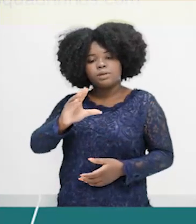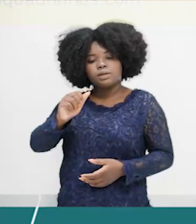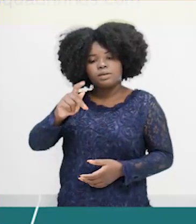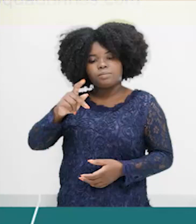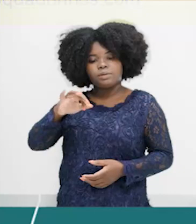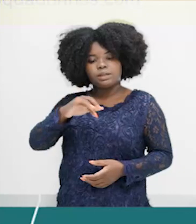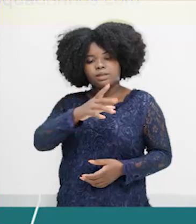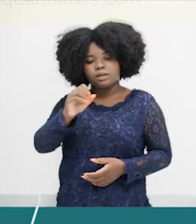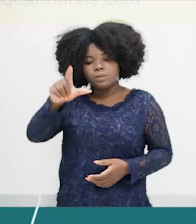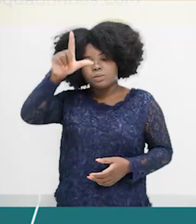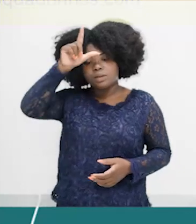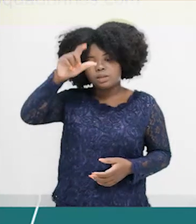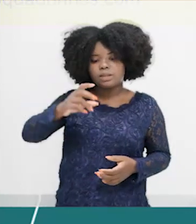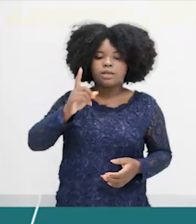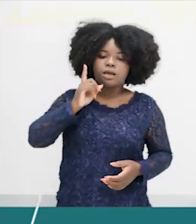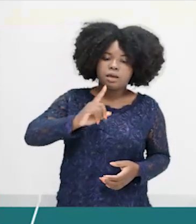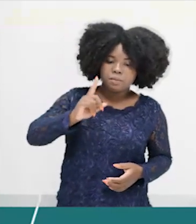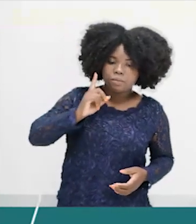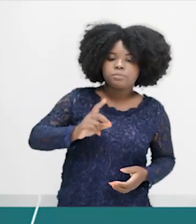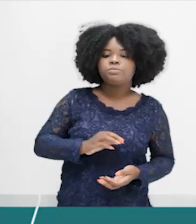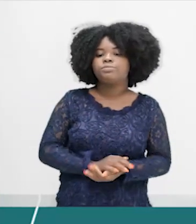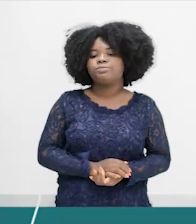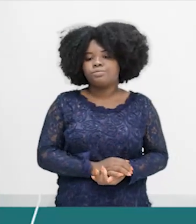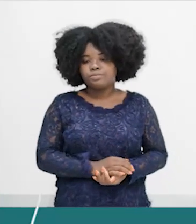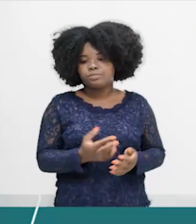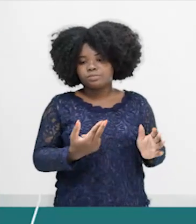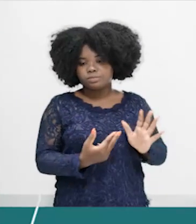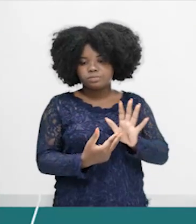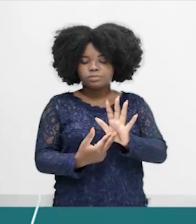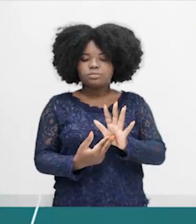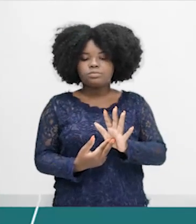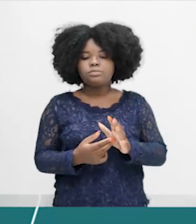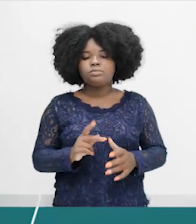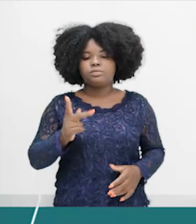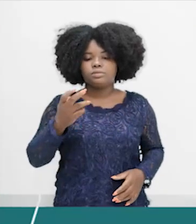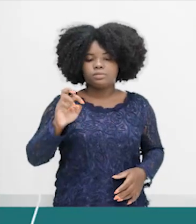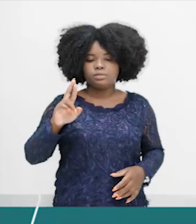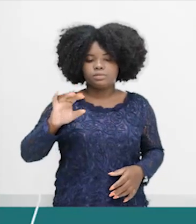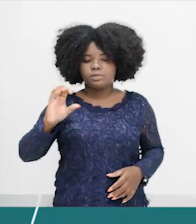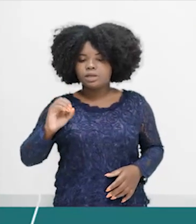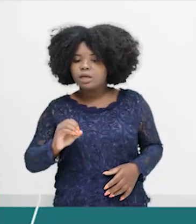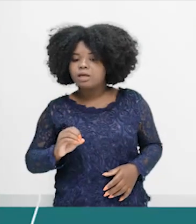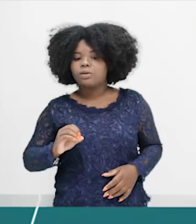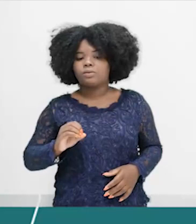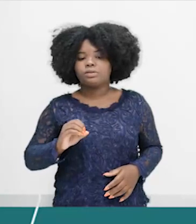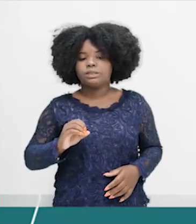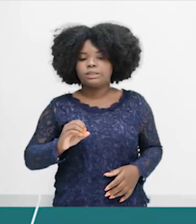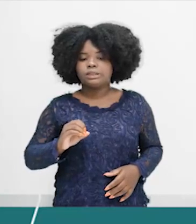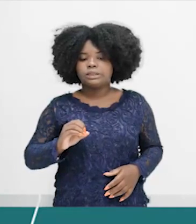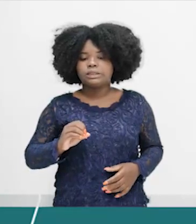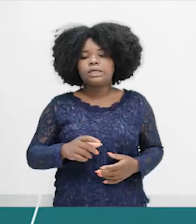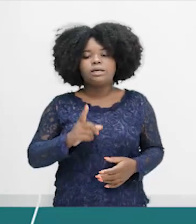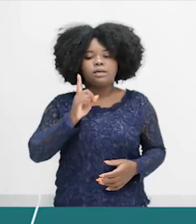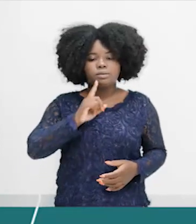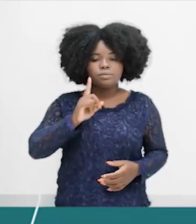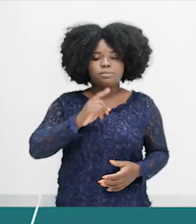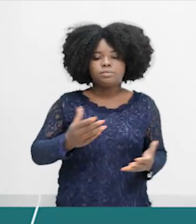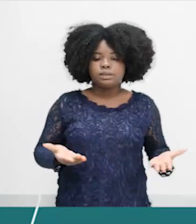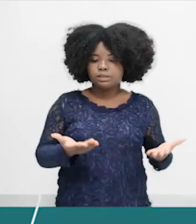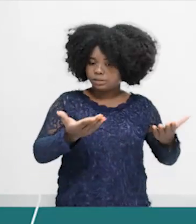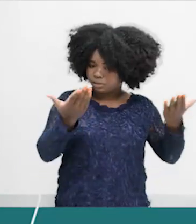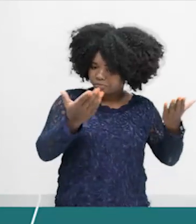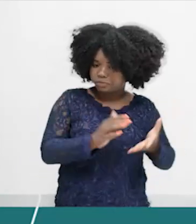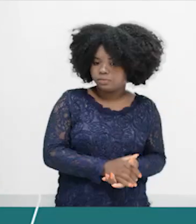surge no contexto da Segunda Guerra Mundial, né, que é a representação do herói americano para incentivar os soldados americanos para a Segunda Guerra